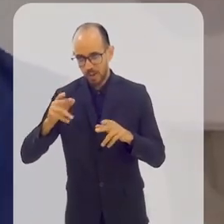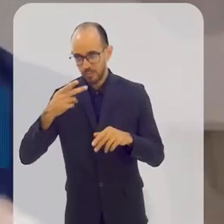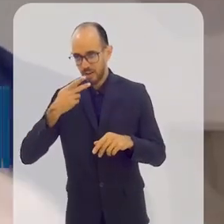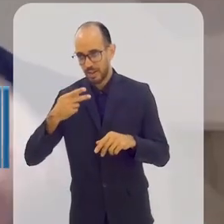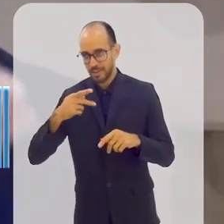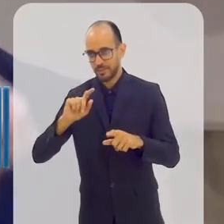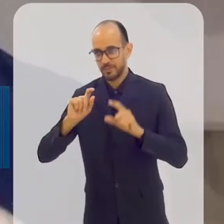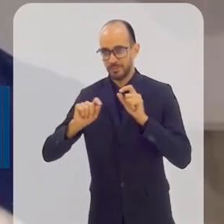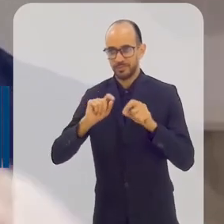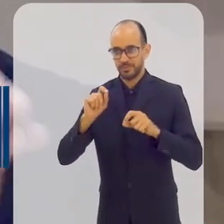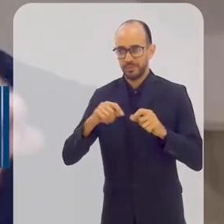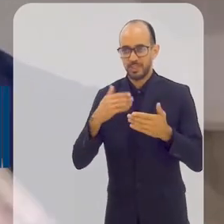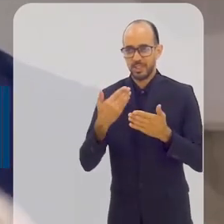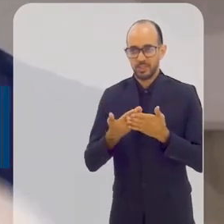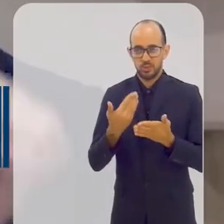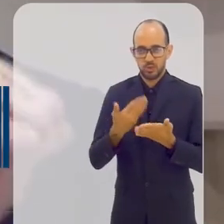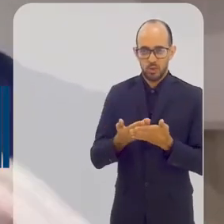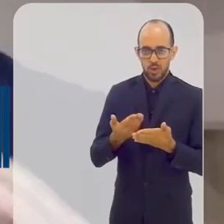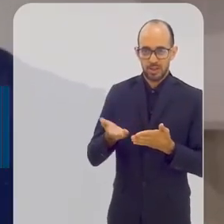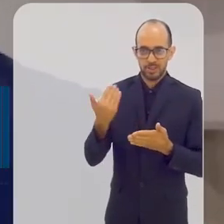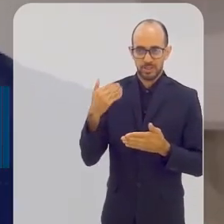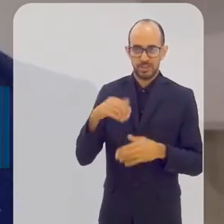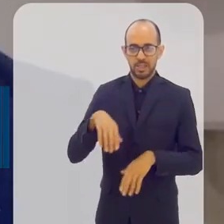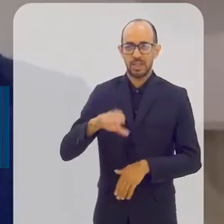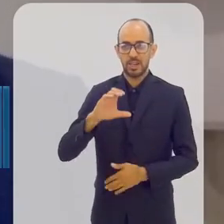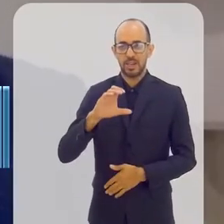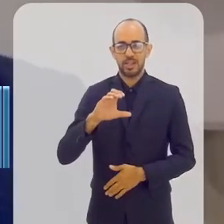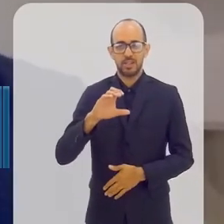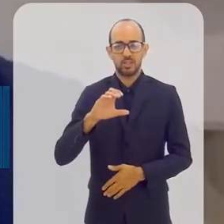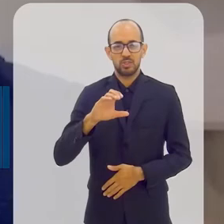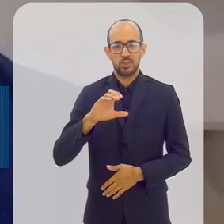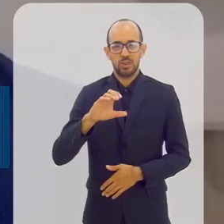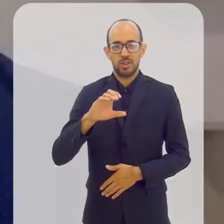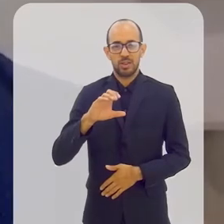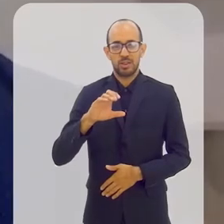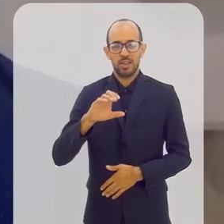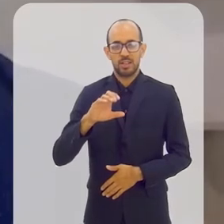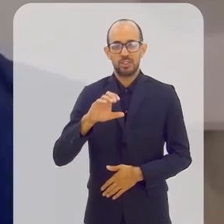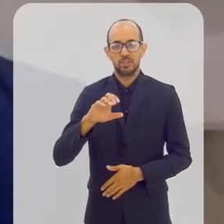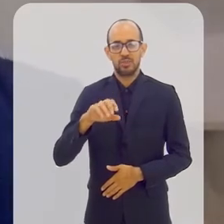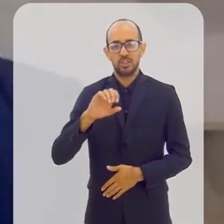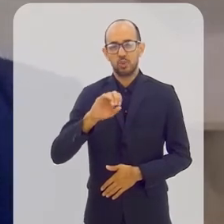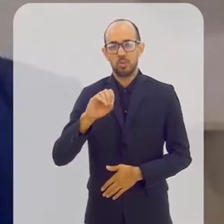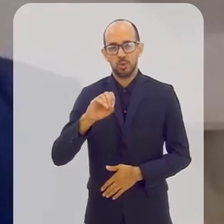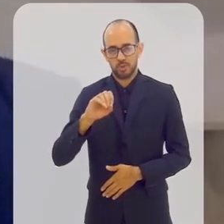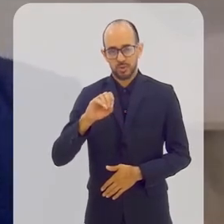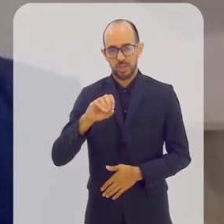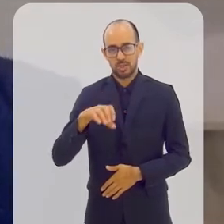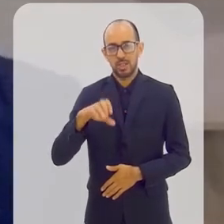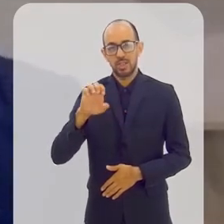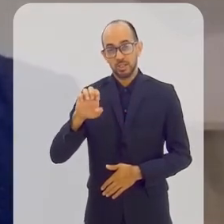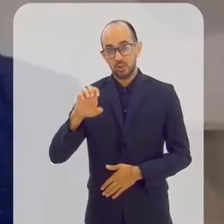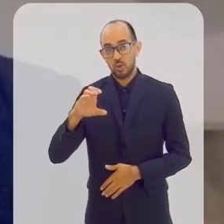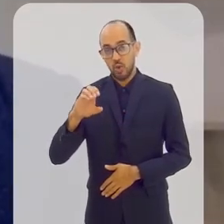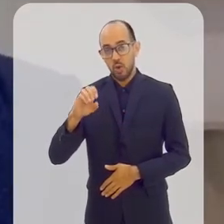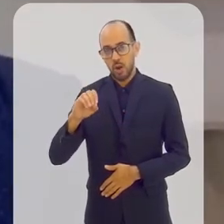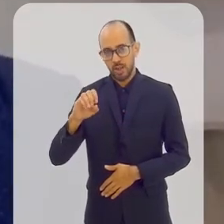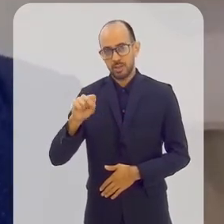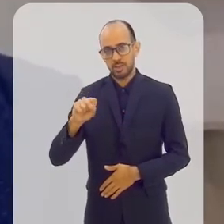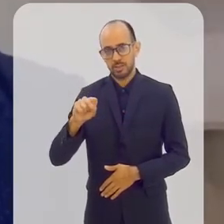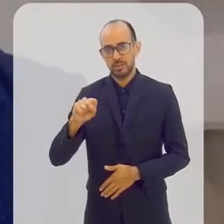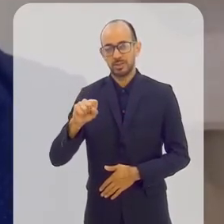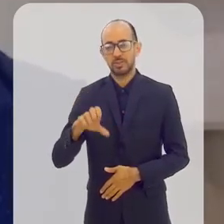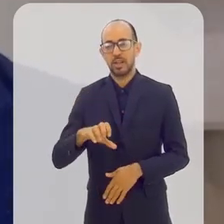Como eu falei, as escolas iniciais eram escolas criativas de oportunidade. E uma das escolas tinha o eixo de